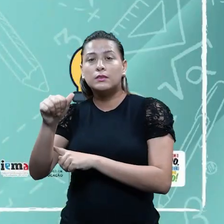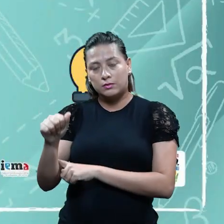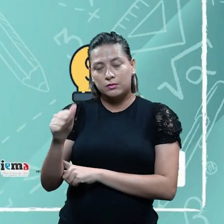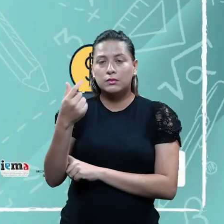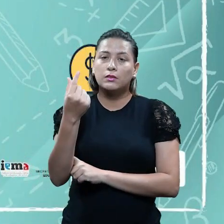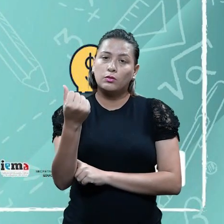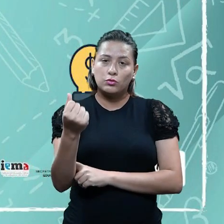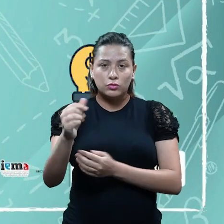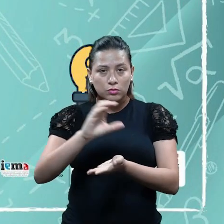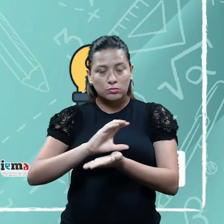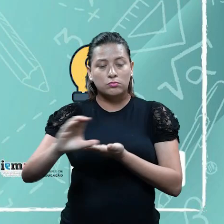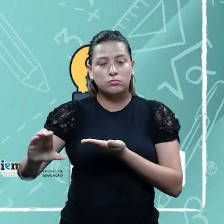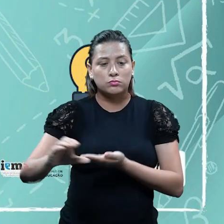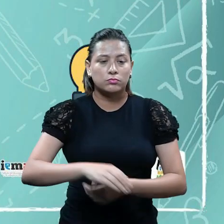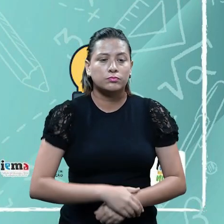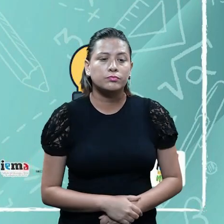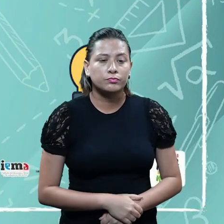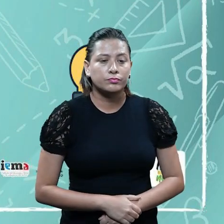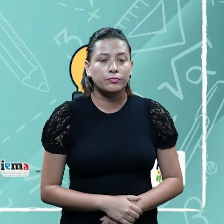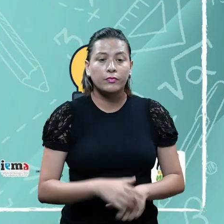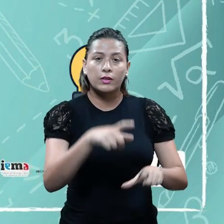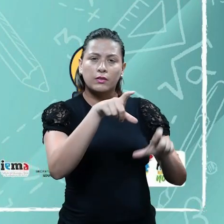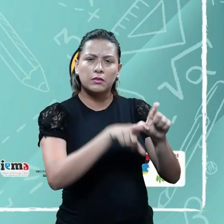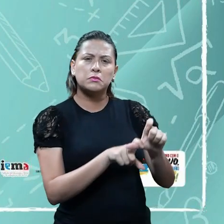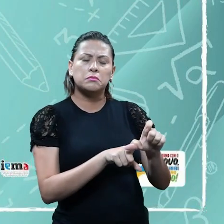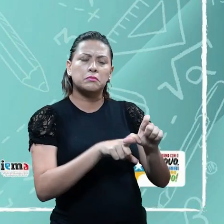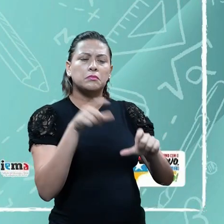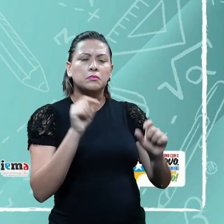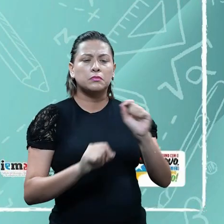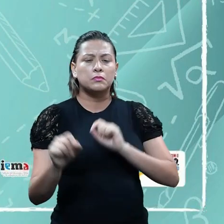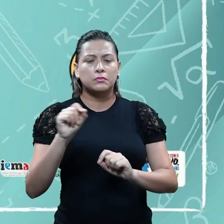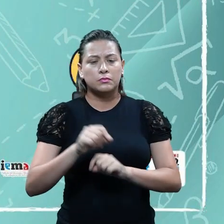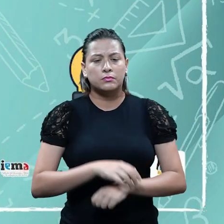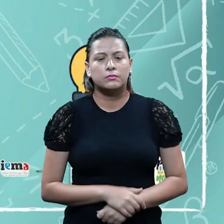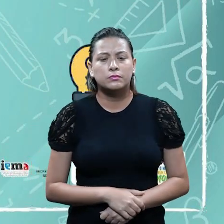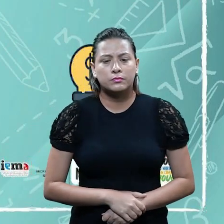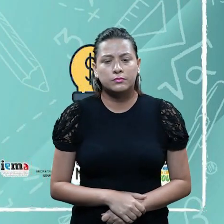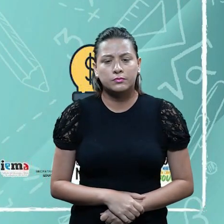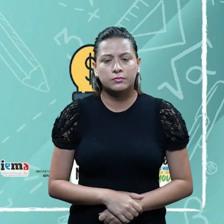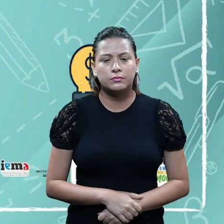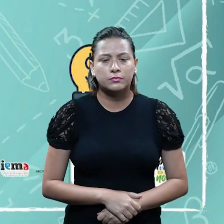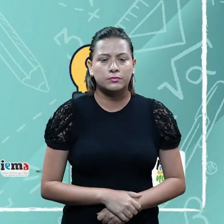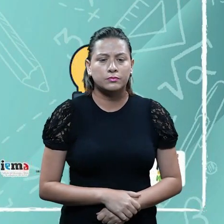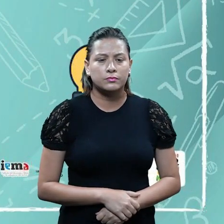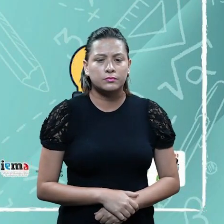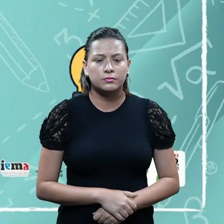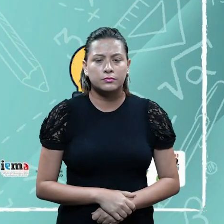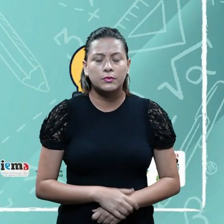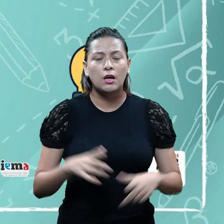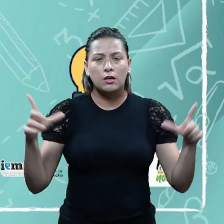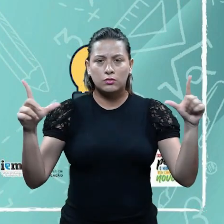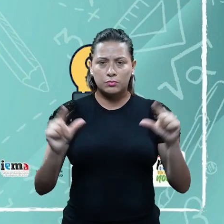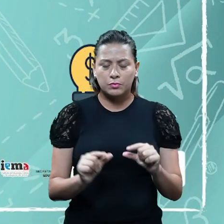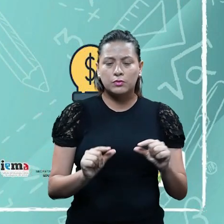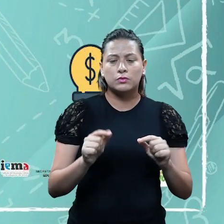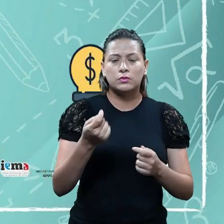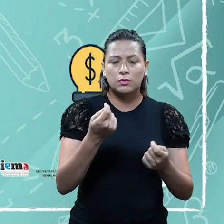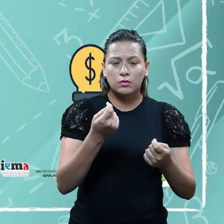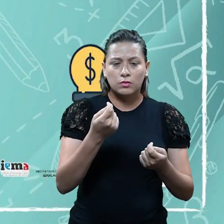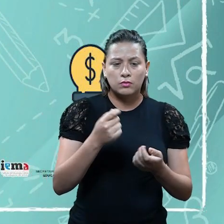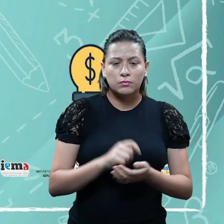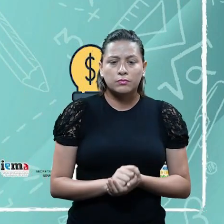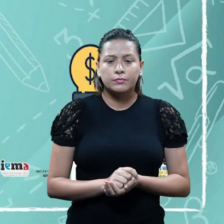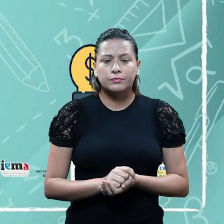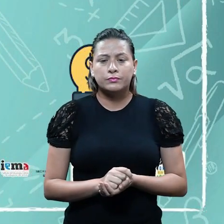dinheiro. E o que são despesas? Mesmas coisas. São os decréscimos dos benefícios econômicos registrados